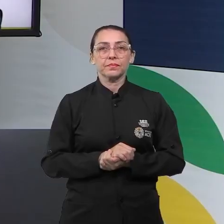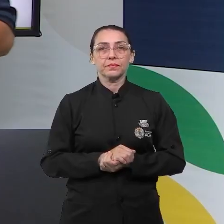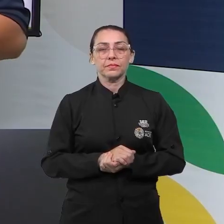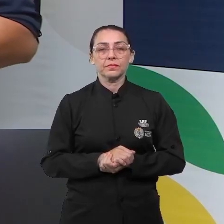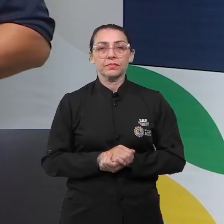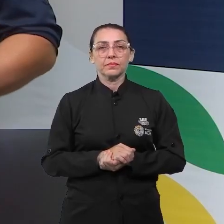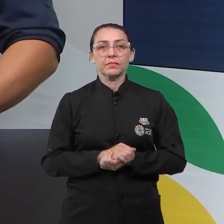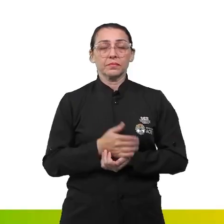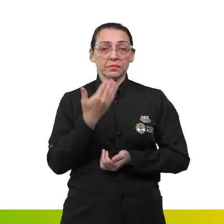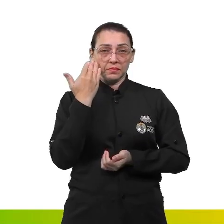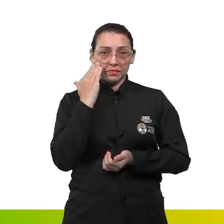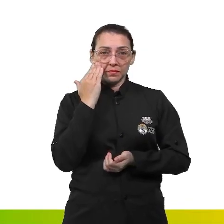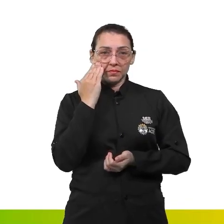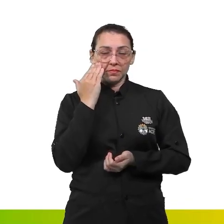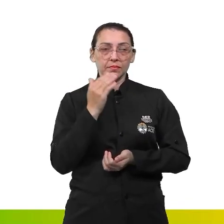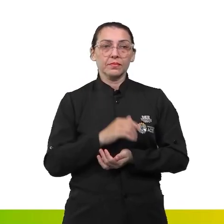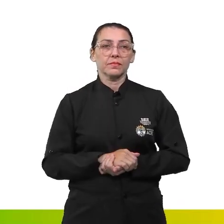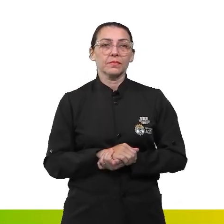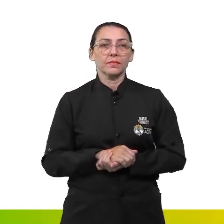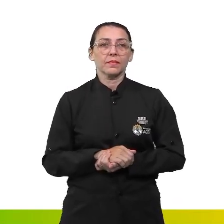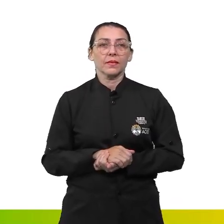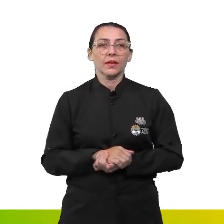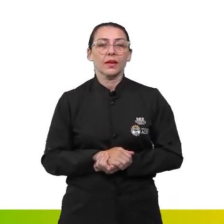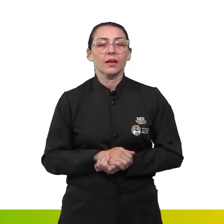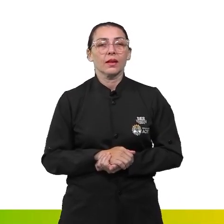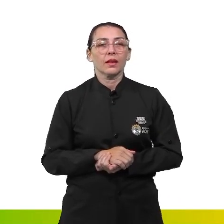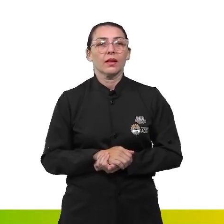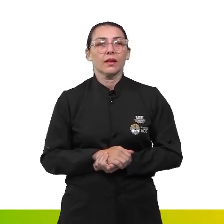Tranquilo? Entenderam até aí? Vamos seguir.